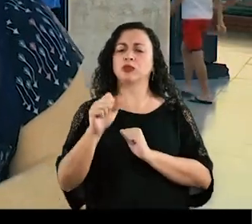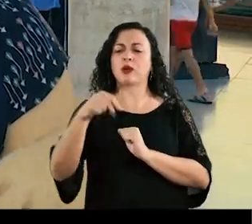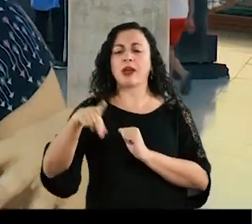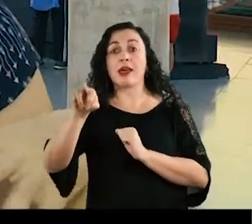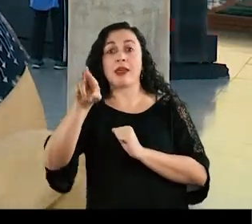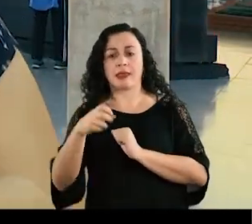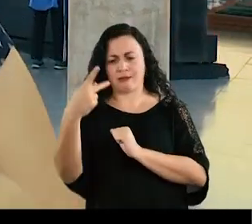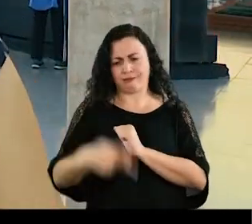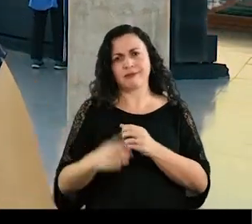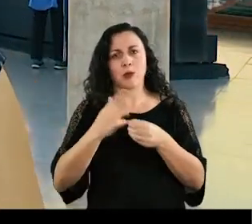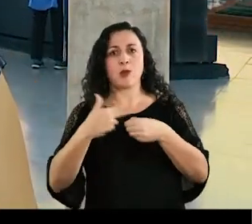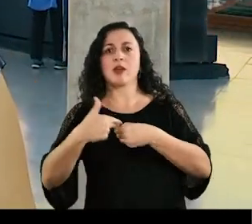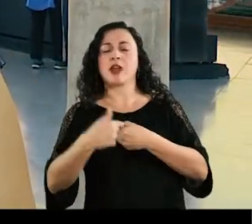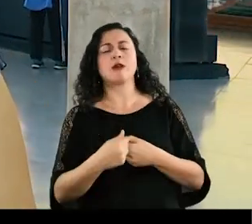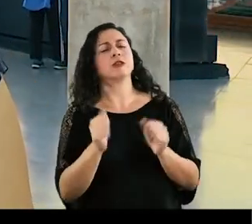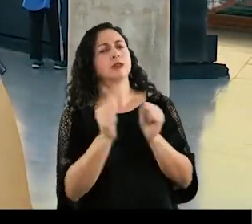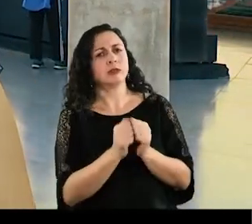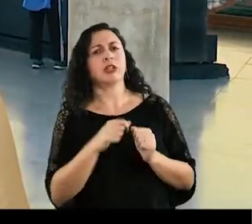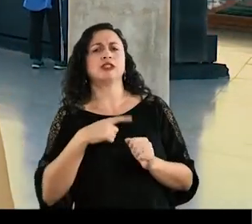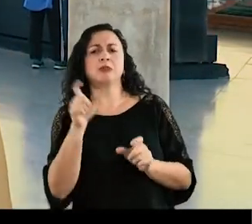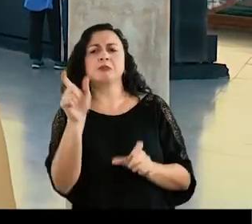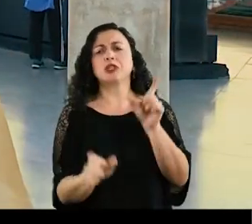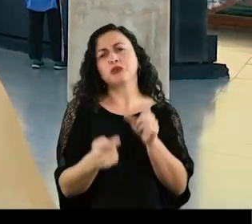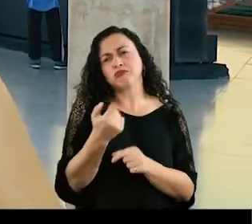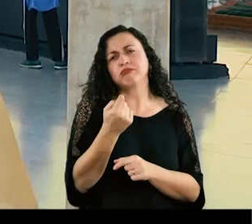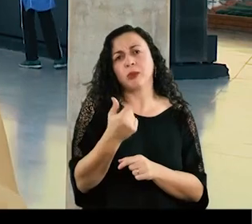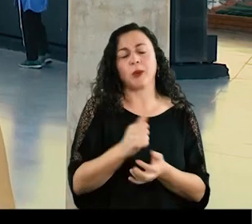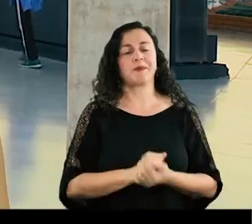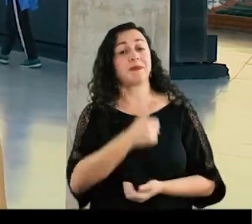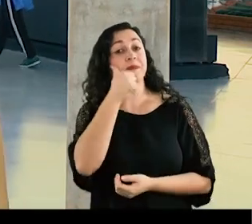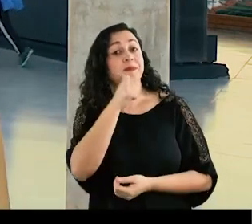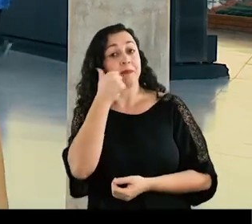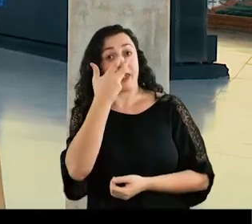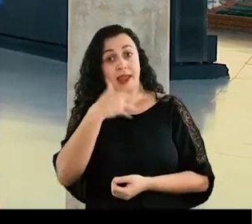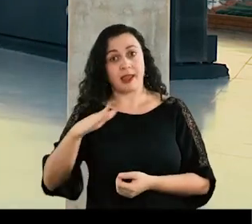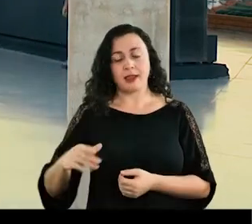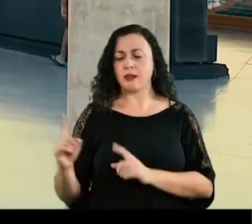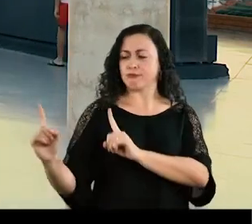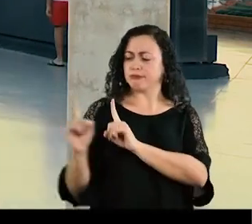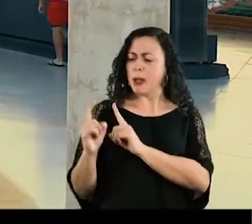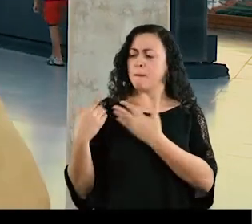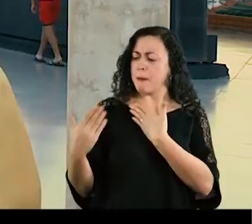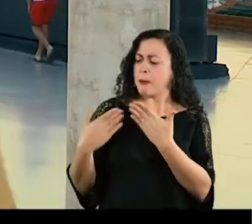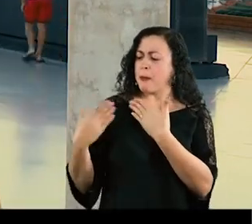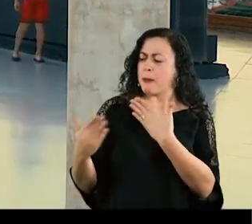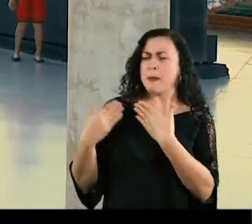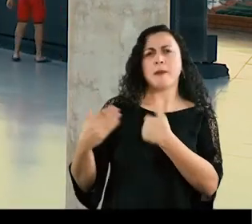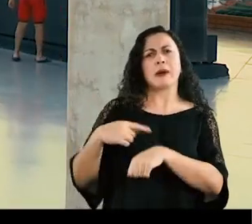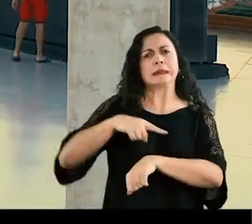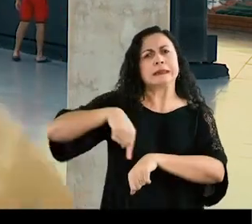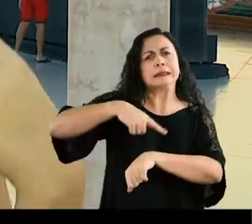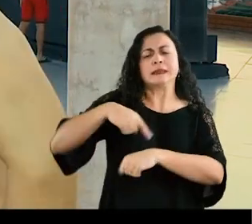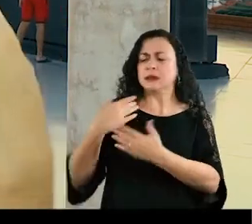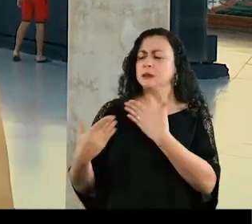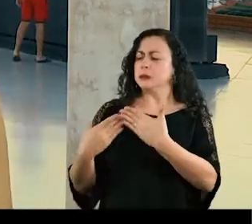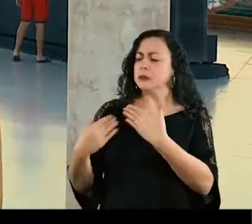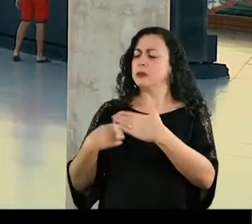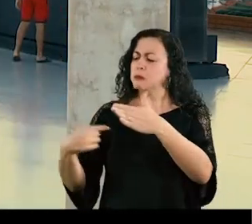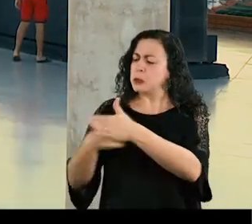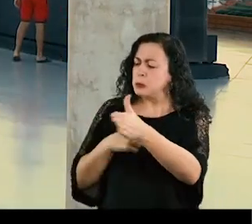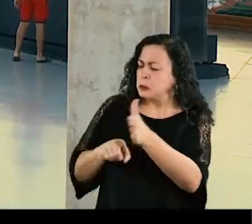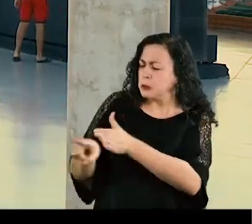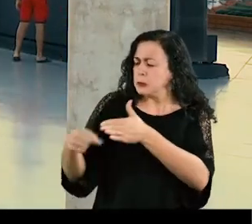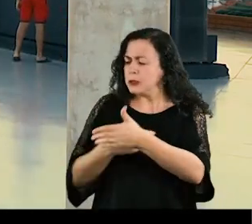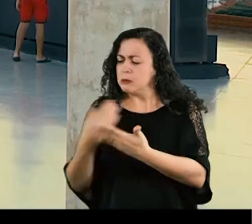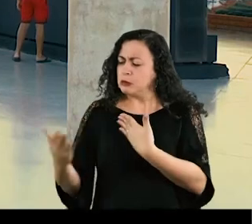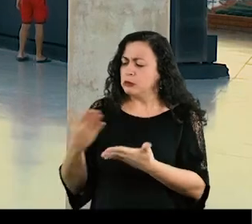Unicamp. E não tinha muita gente, então uma garotinha estava conversando comigo e ela ficou muito tempo ao meu lado, perguntou o que ela estava observando, por que era